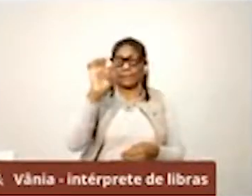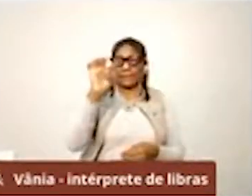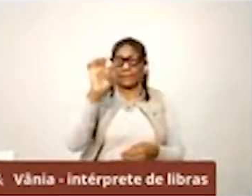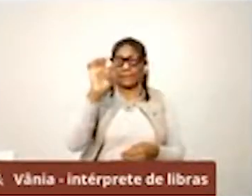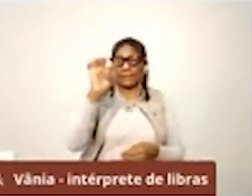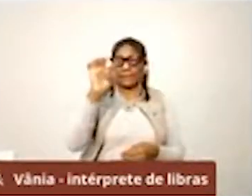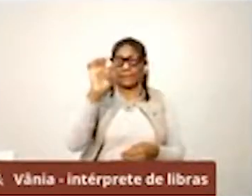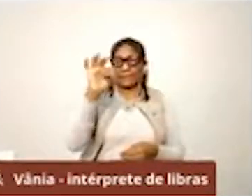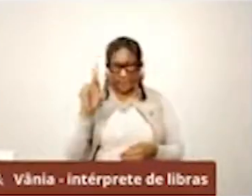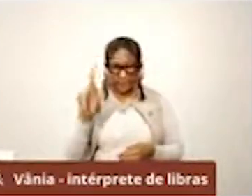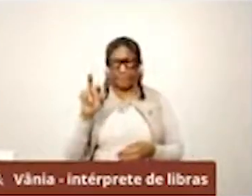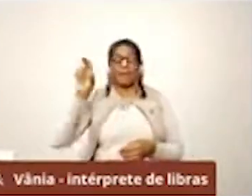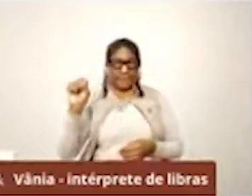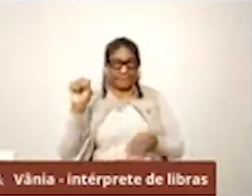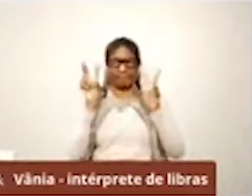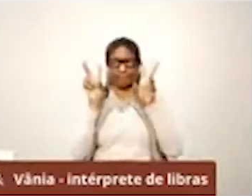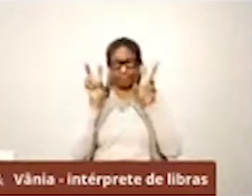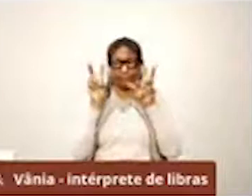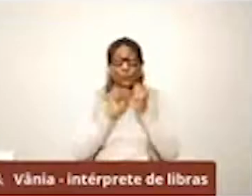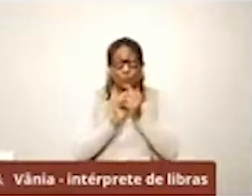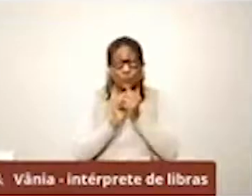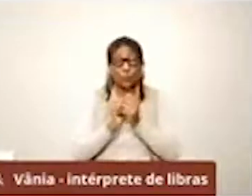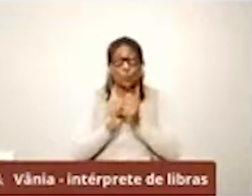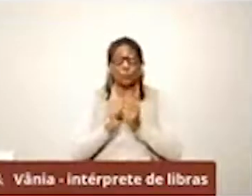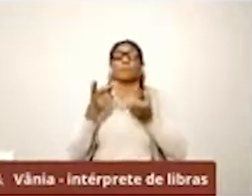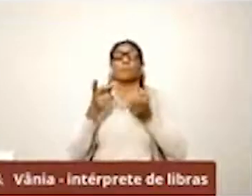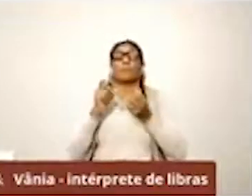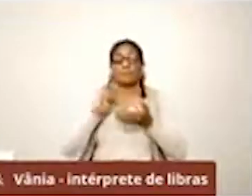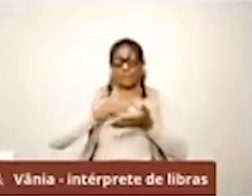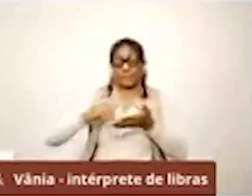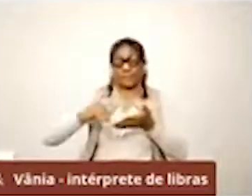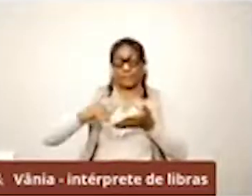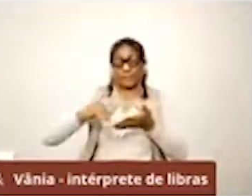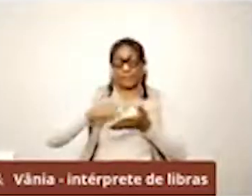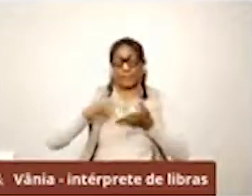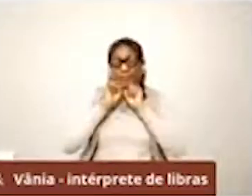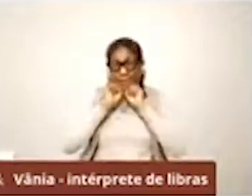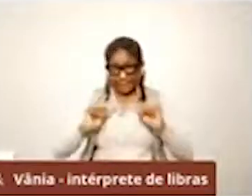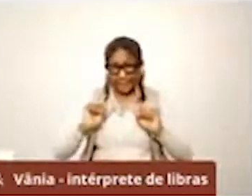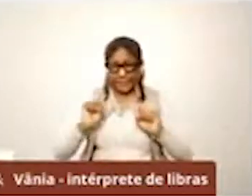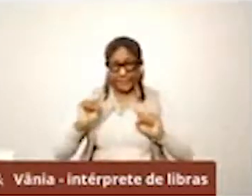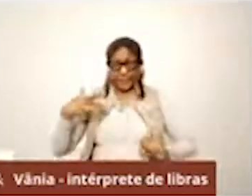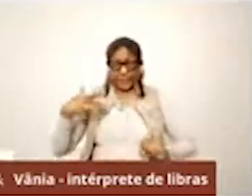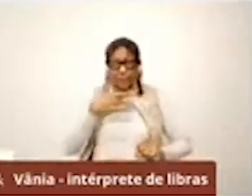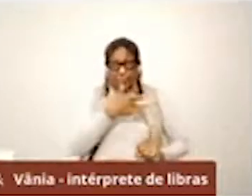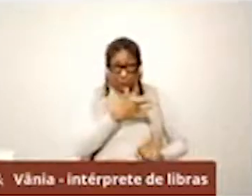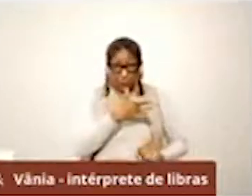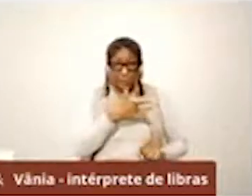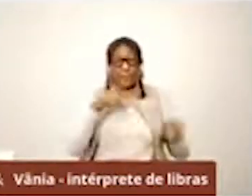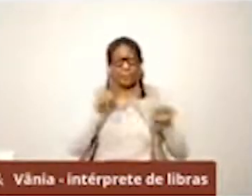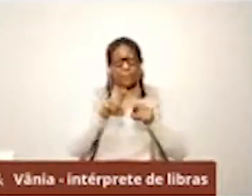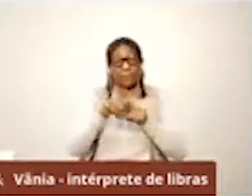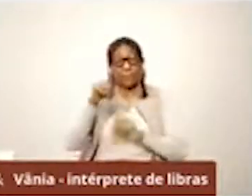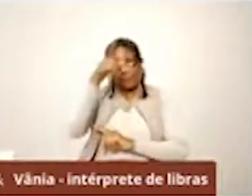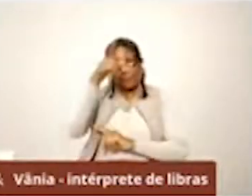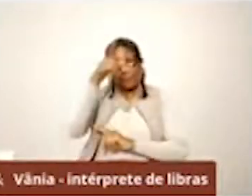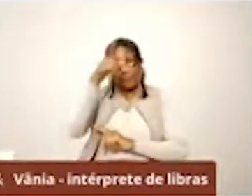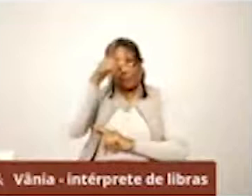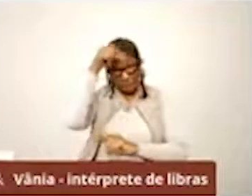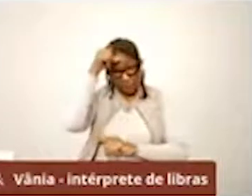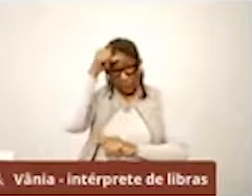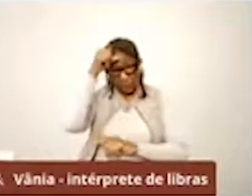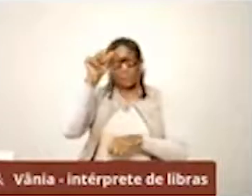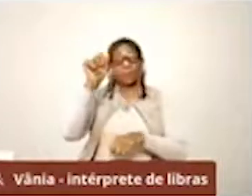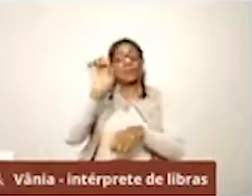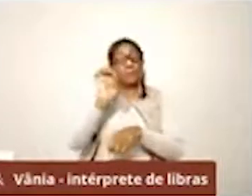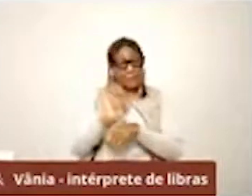conjunto com as secretarias municipais da saúde e também com apoio da iniciativa privada